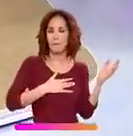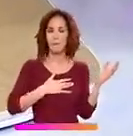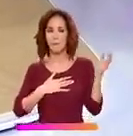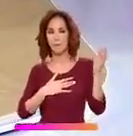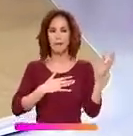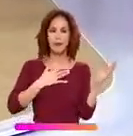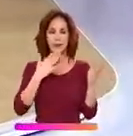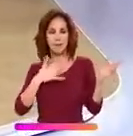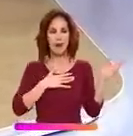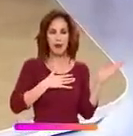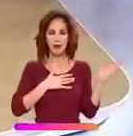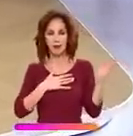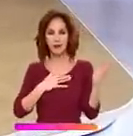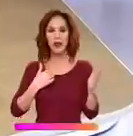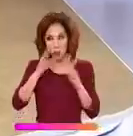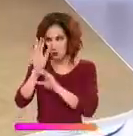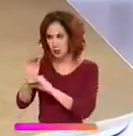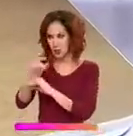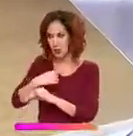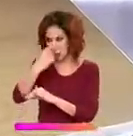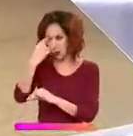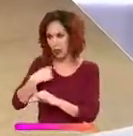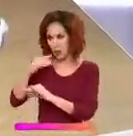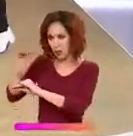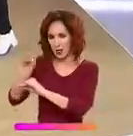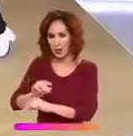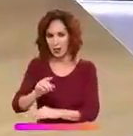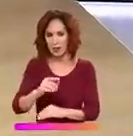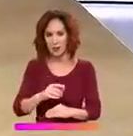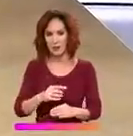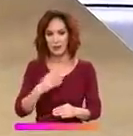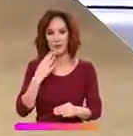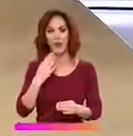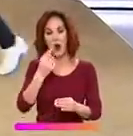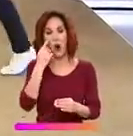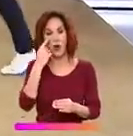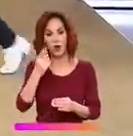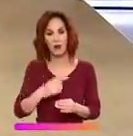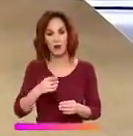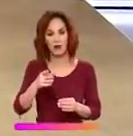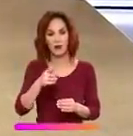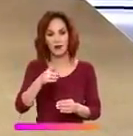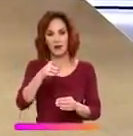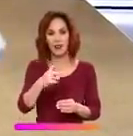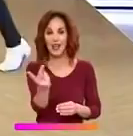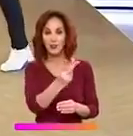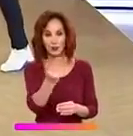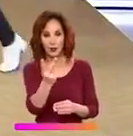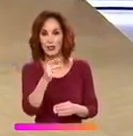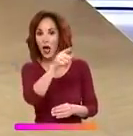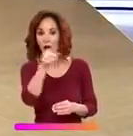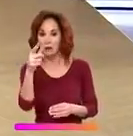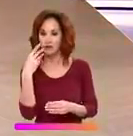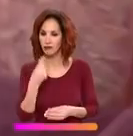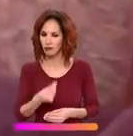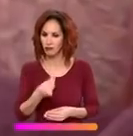consegue. Mas eu posso ensinar. Nós temos muitas prestas. Olha, vai, Santiago. Aqui, Isabel. Dá-lhe, Isabel. Somos de